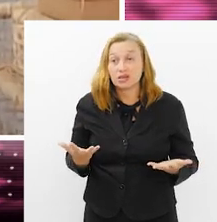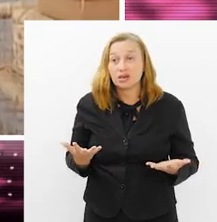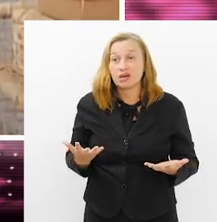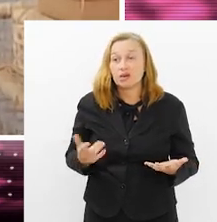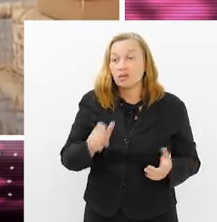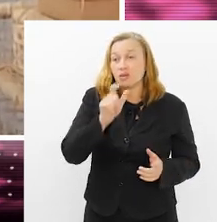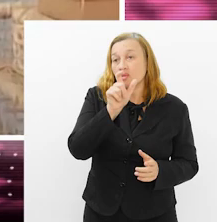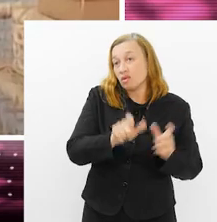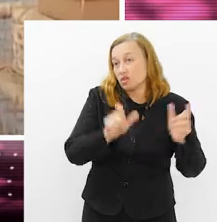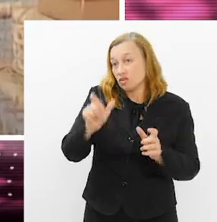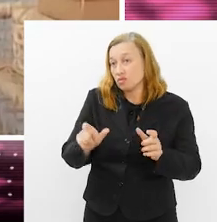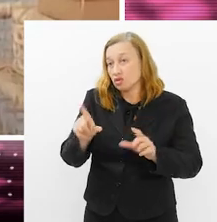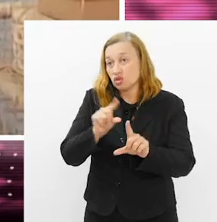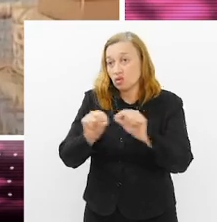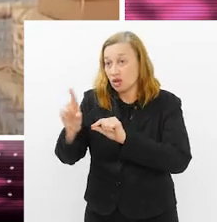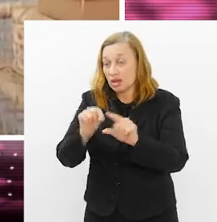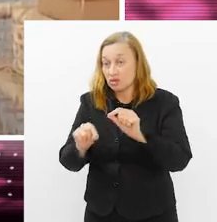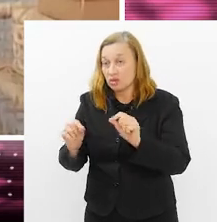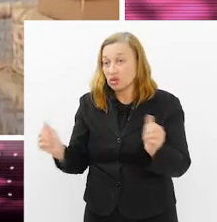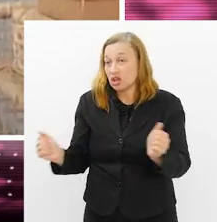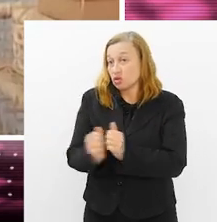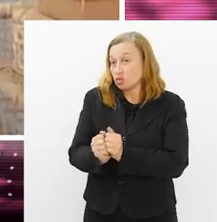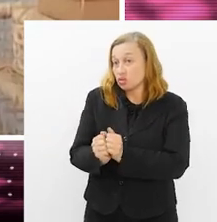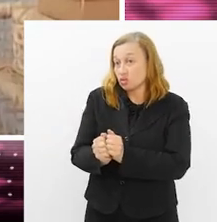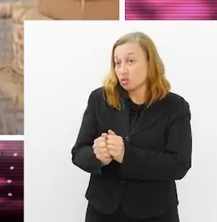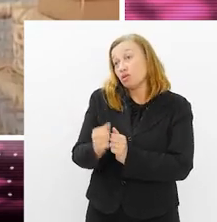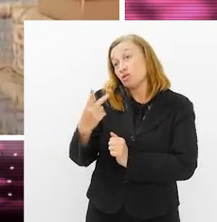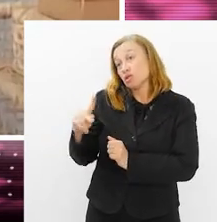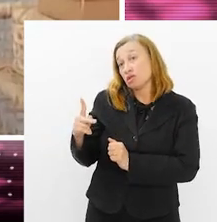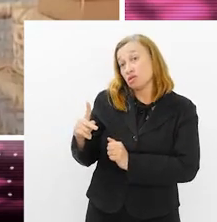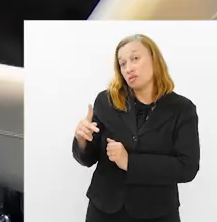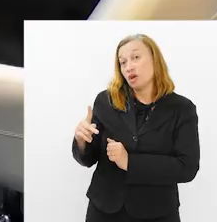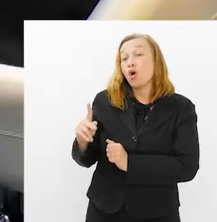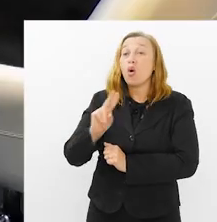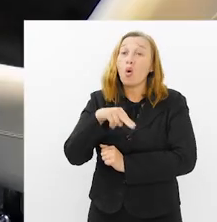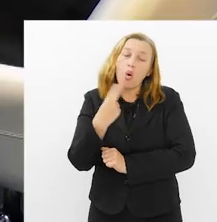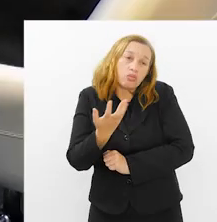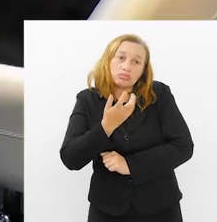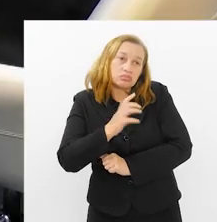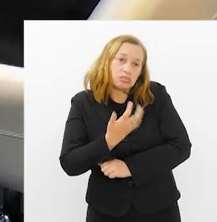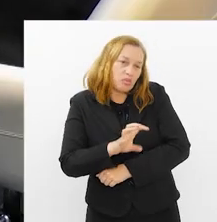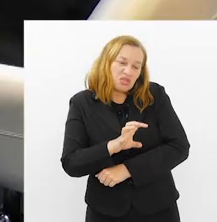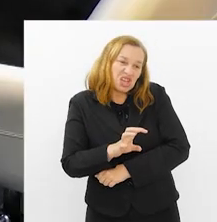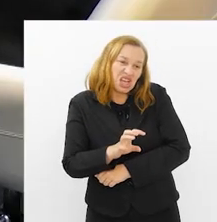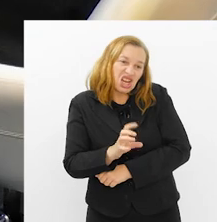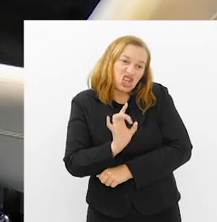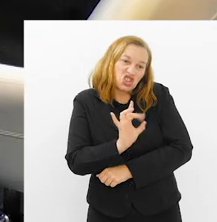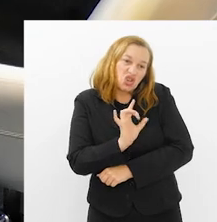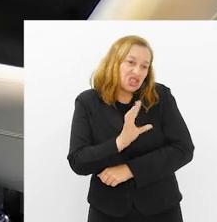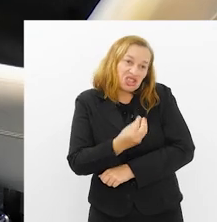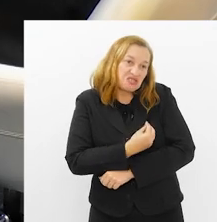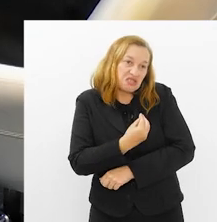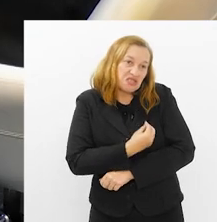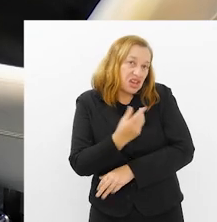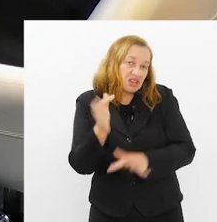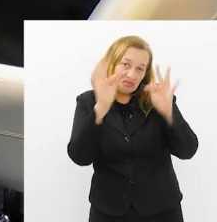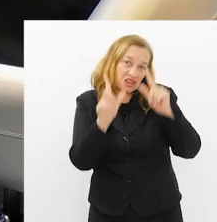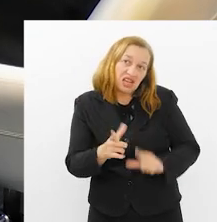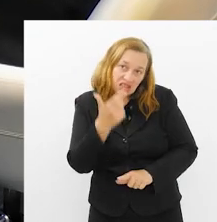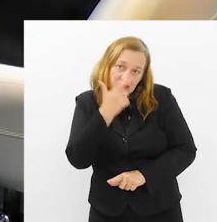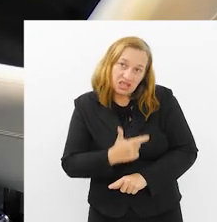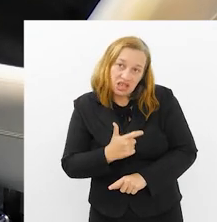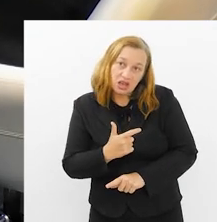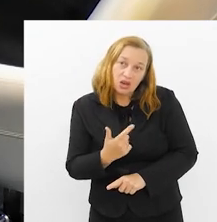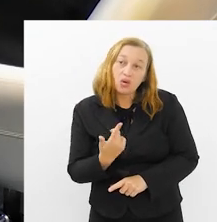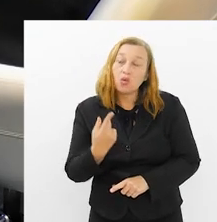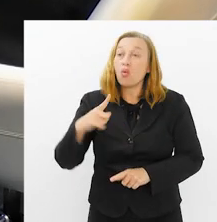né, que quer ao seu lado. Ou não, a pessoa pode morar num lar sozinha e ser feliz da